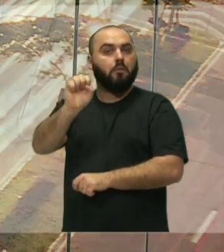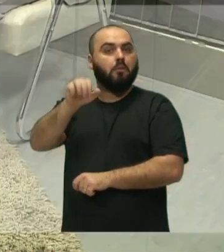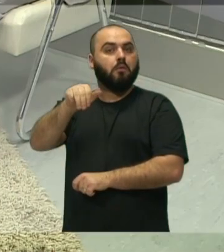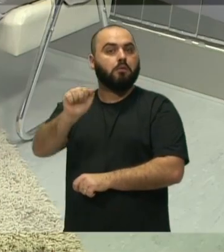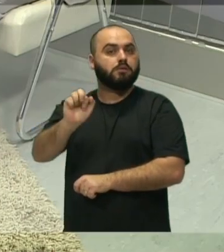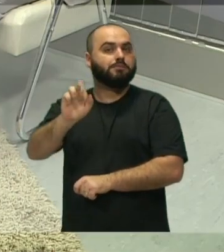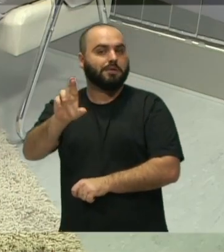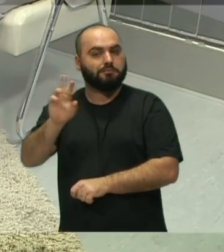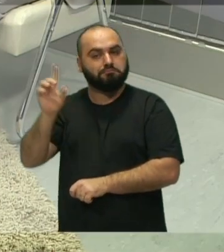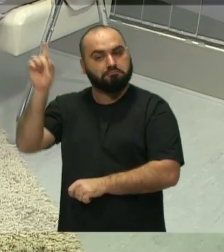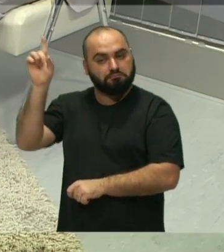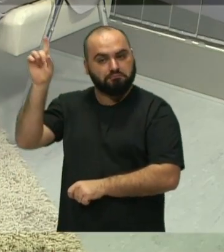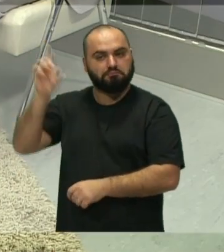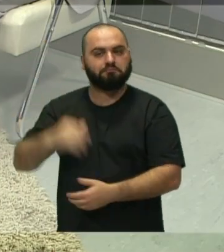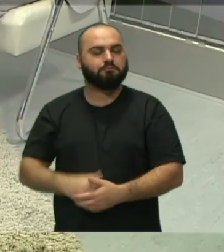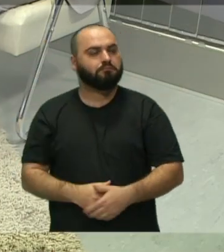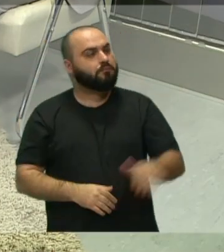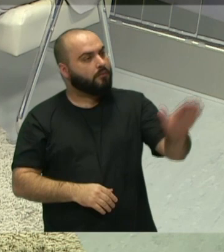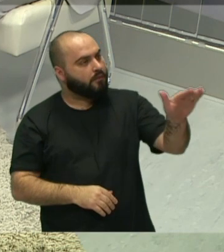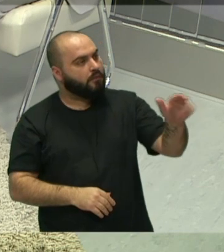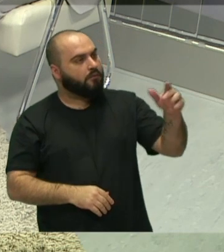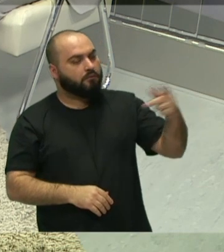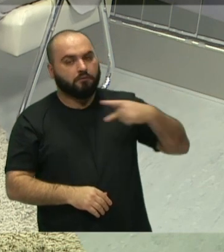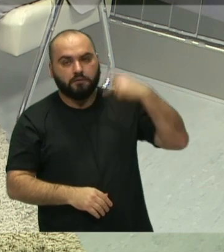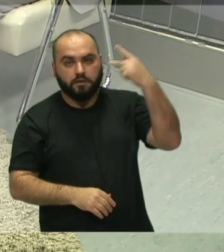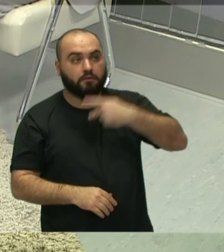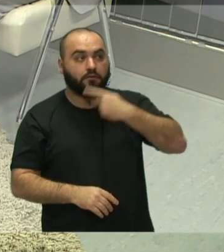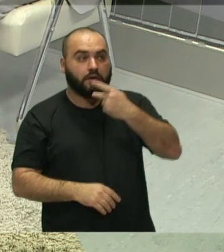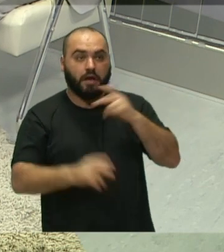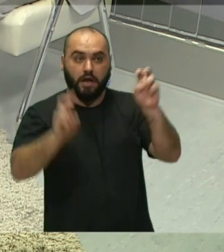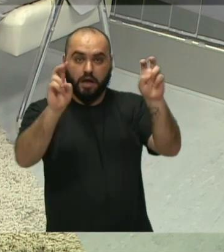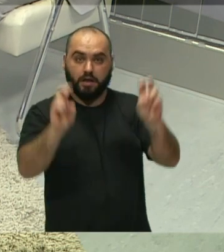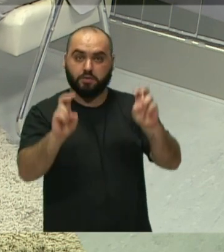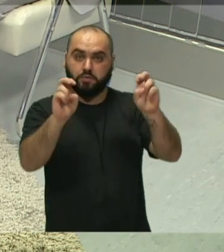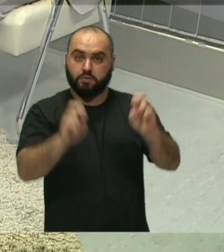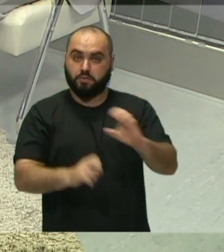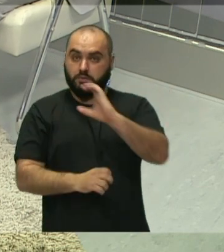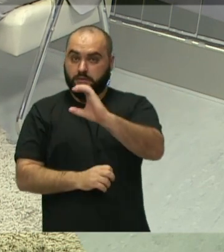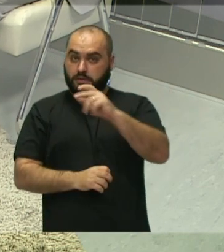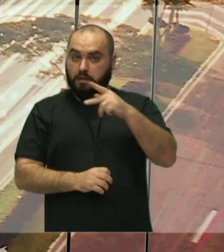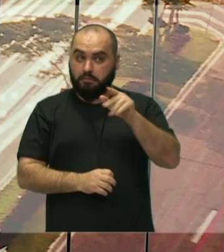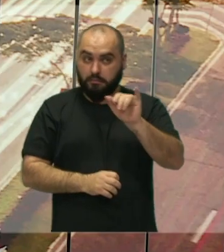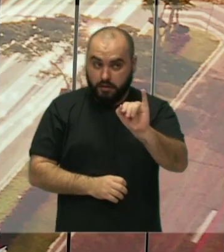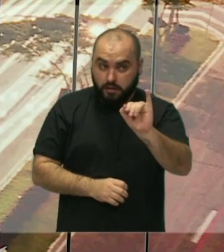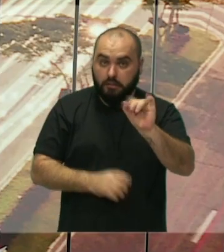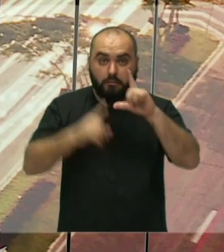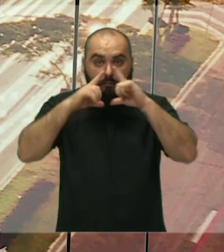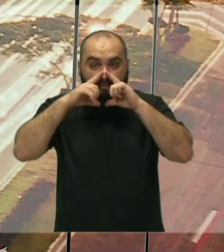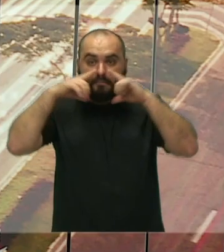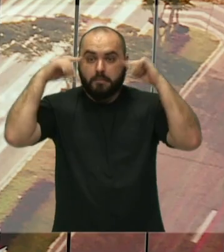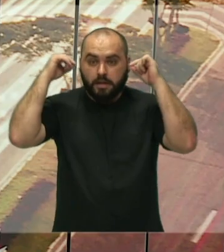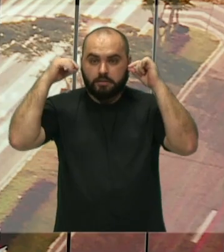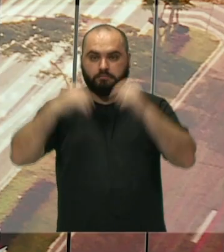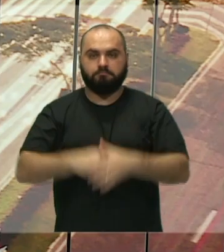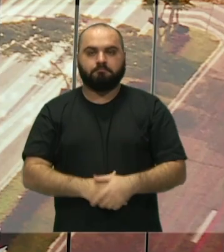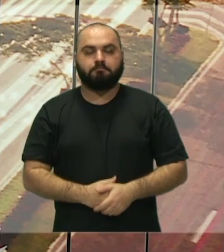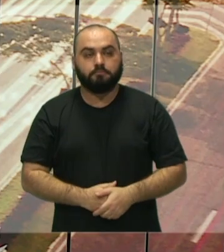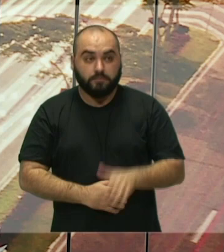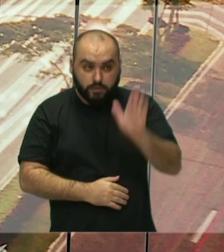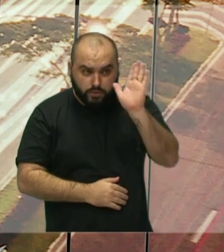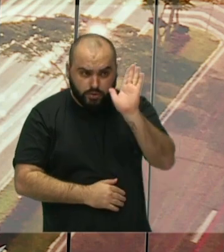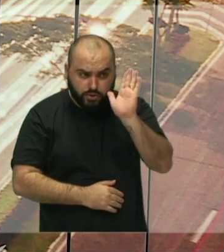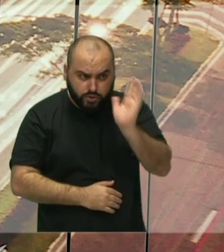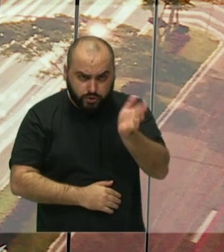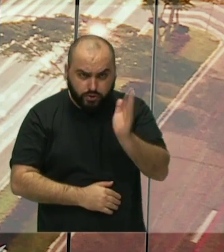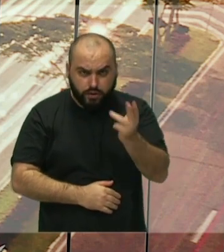Bom, vereador, segundo bloco, vamos falar um pouquinho da CPI das máscaras que está acontecendo aqui na Câmara. Até agora já foram